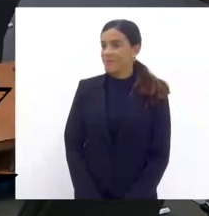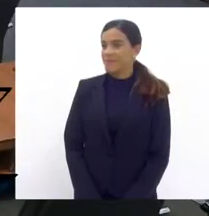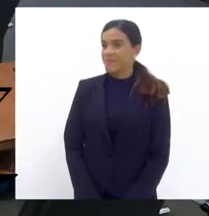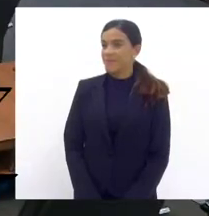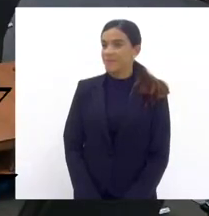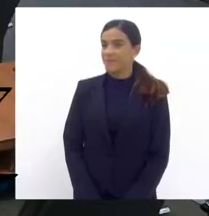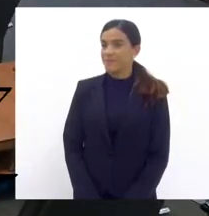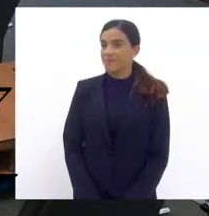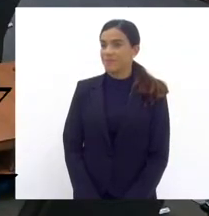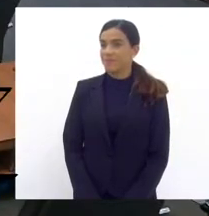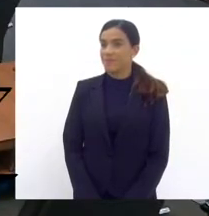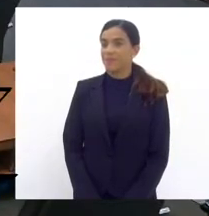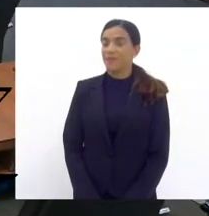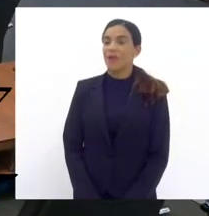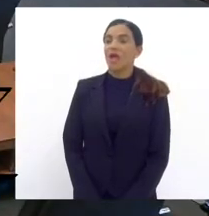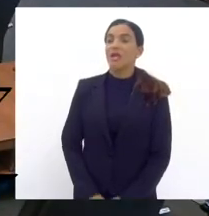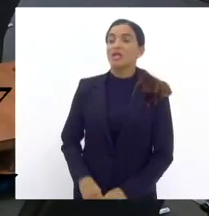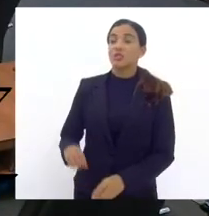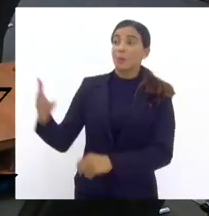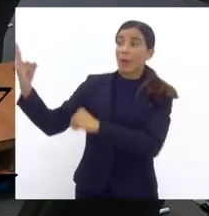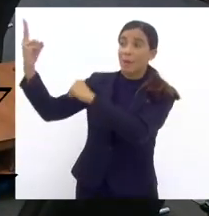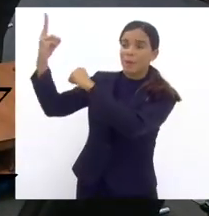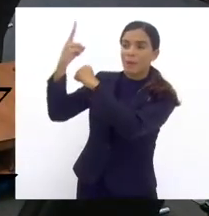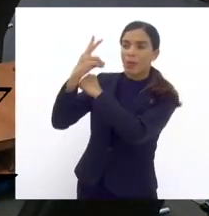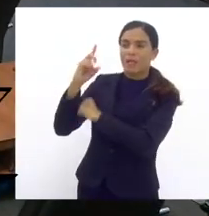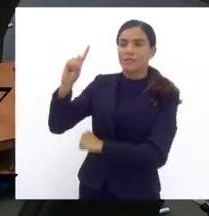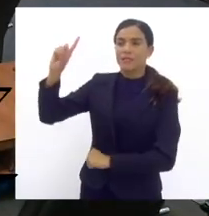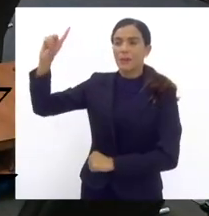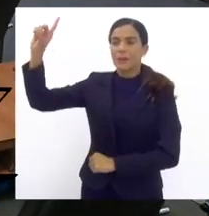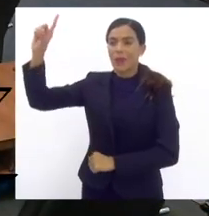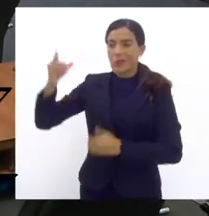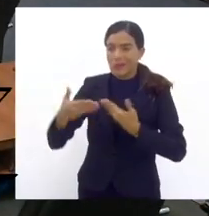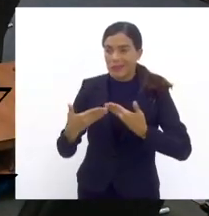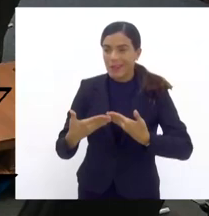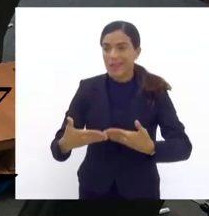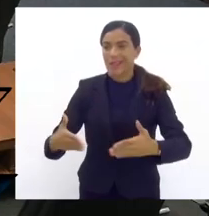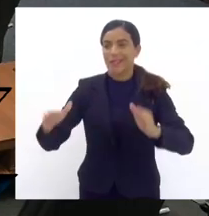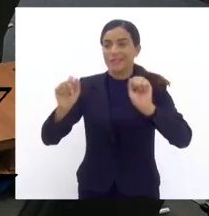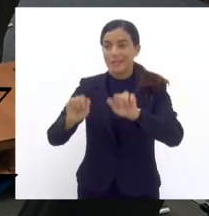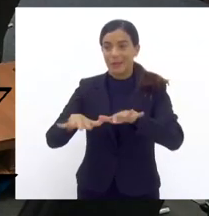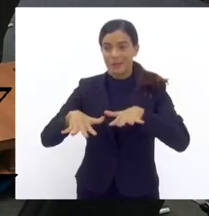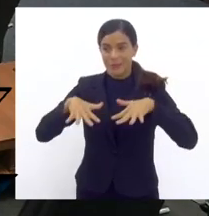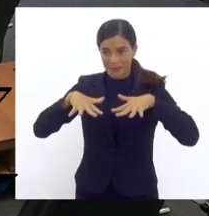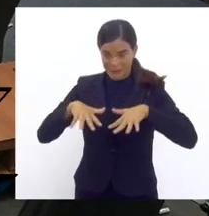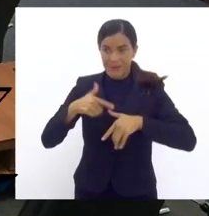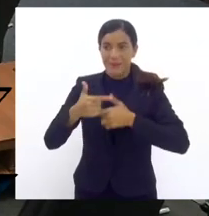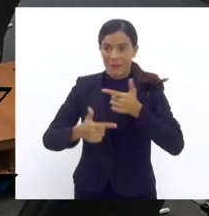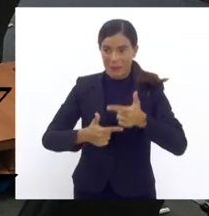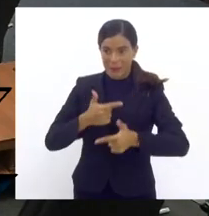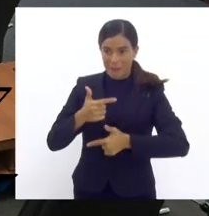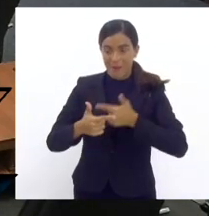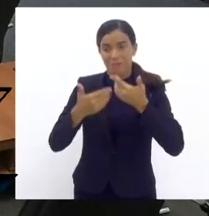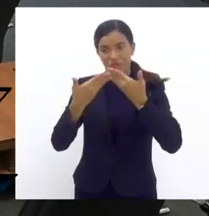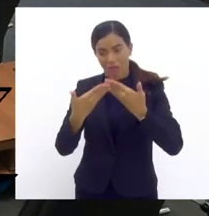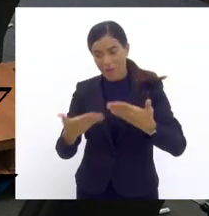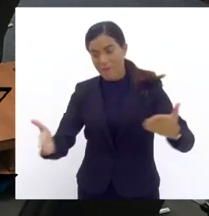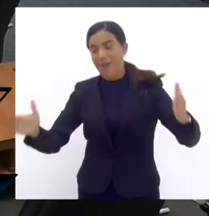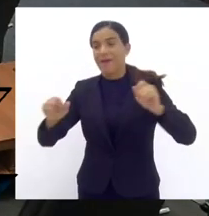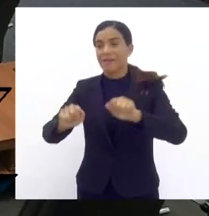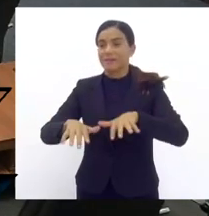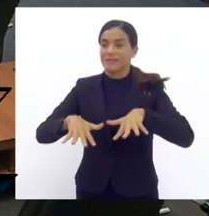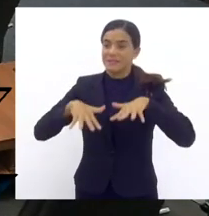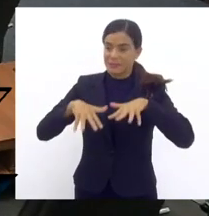havendo número legal e sobre a proteção de Deus iniciamos o nosso trabalho está aberta a